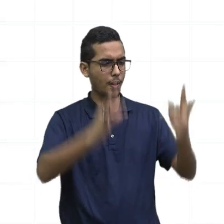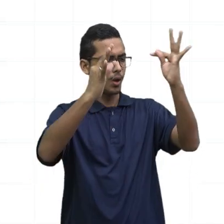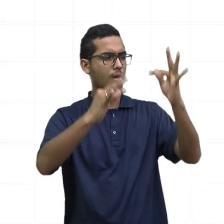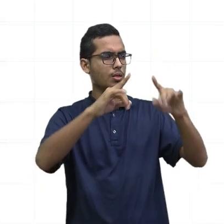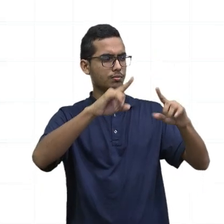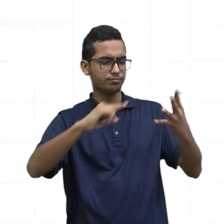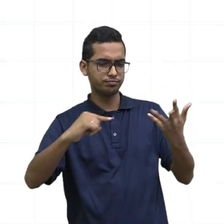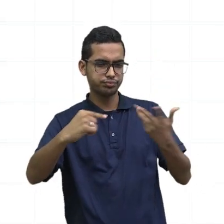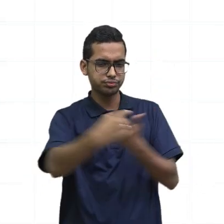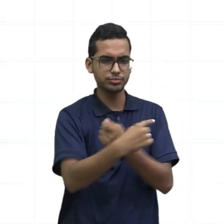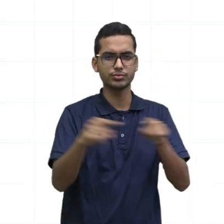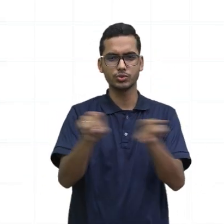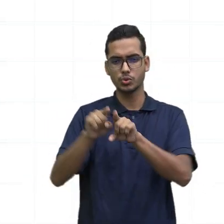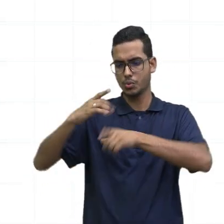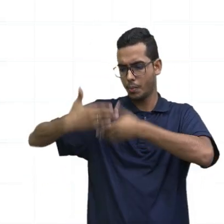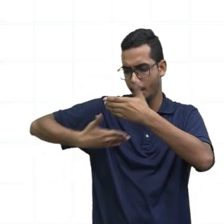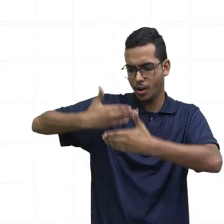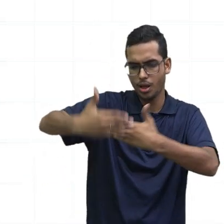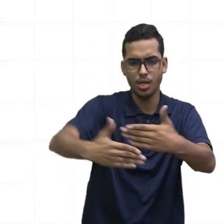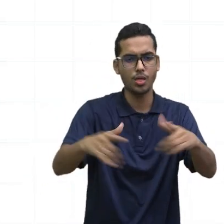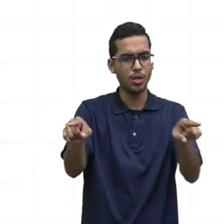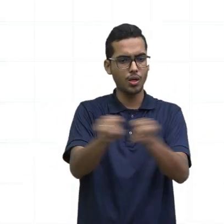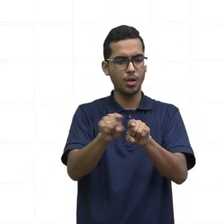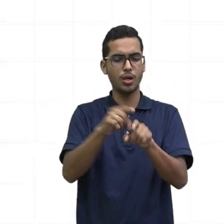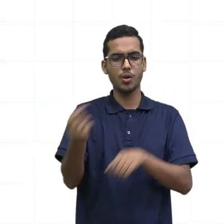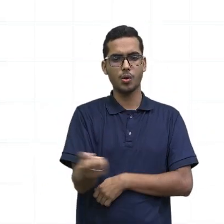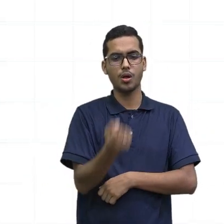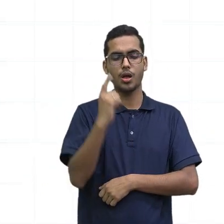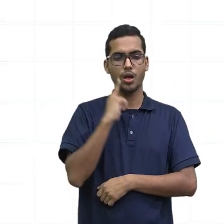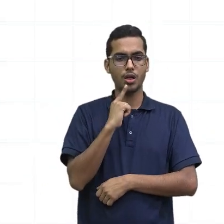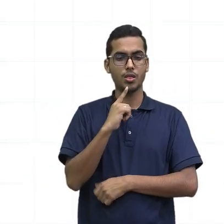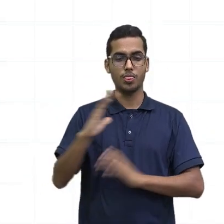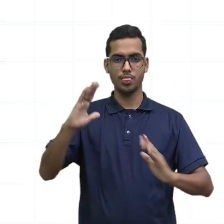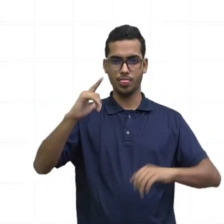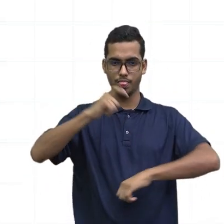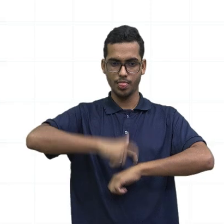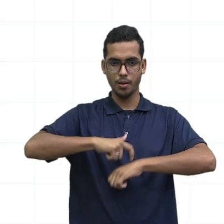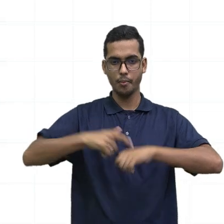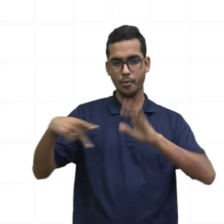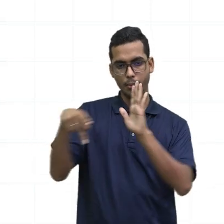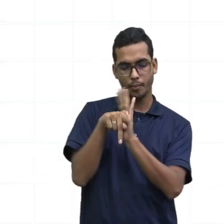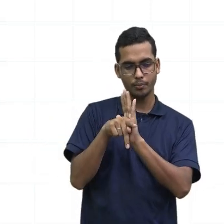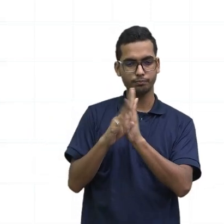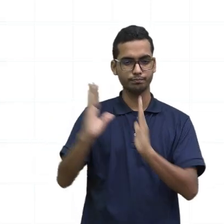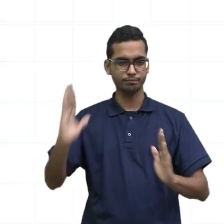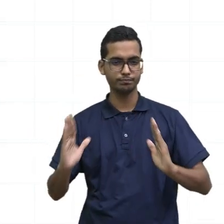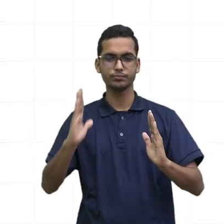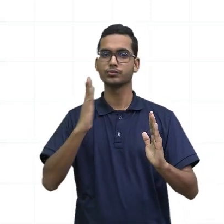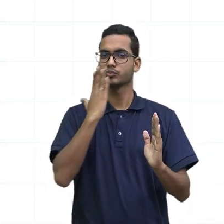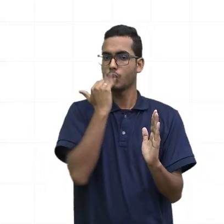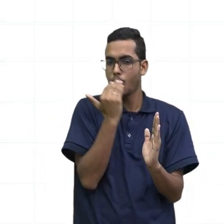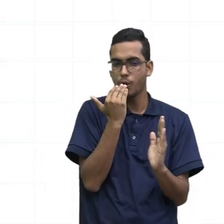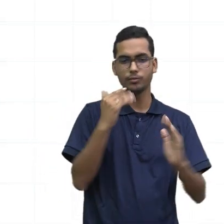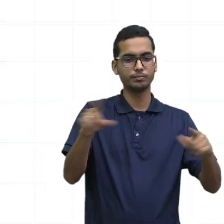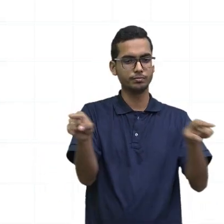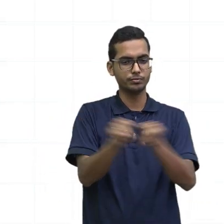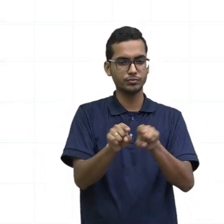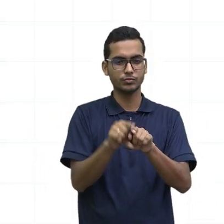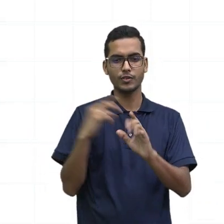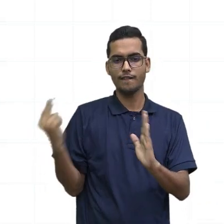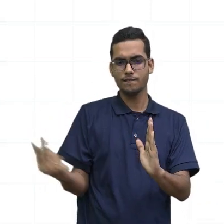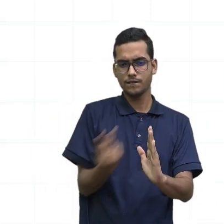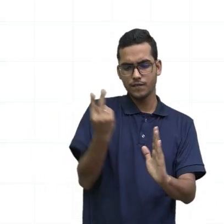de processamento que prolongam a vida útil dos alimentos e que, ao mesmo tempo, não alteram os